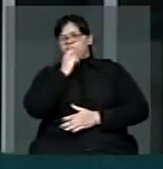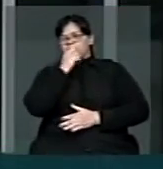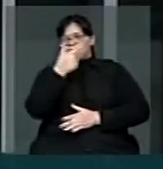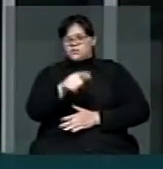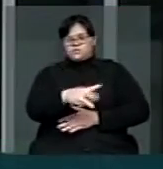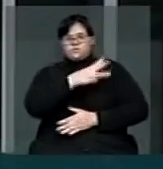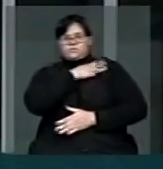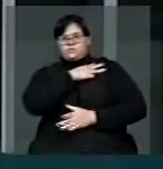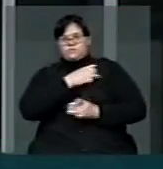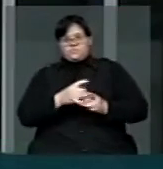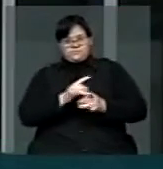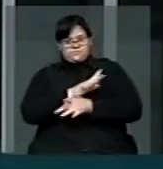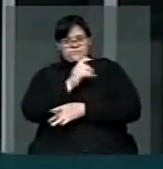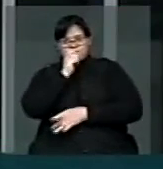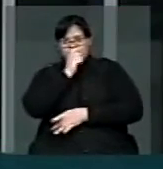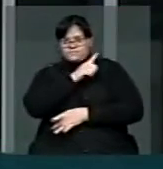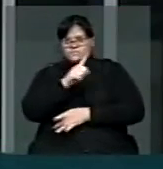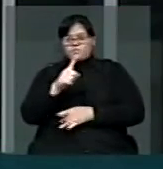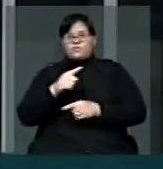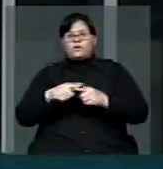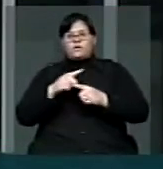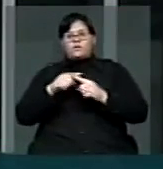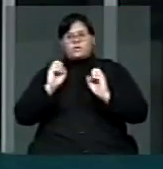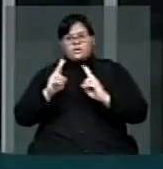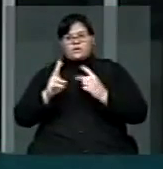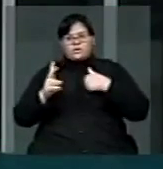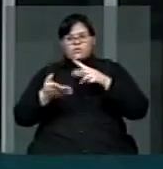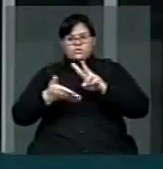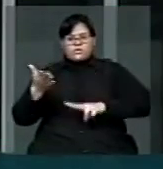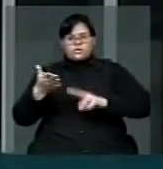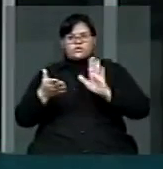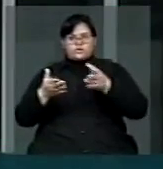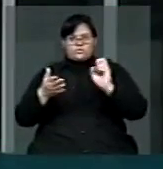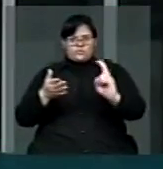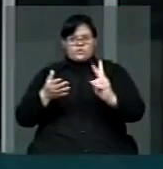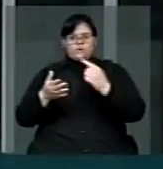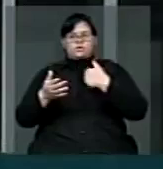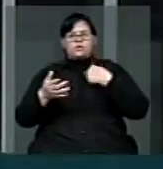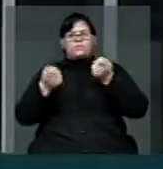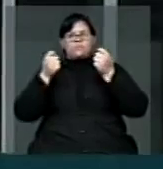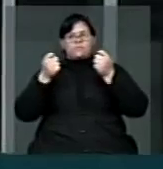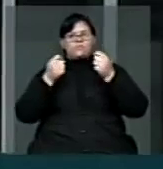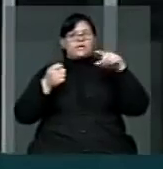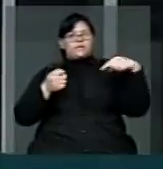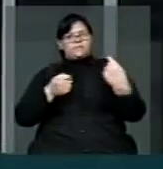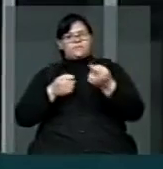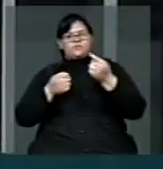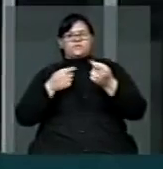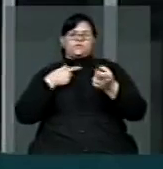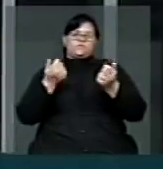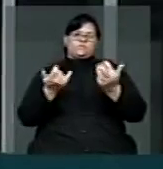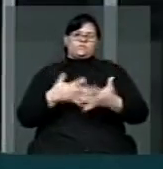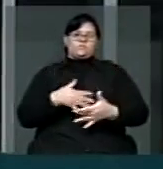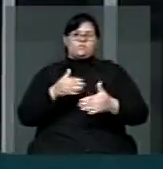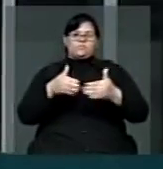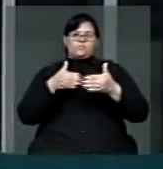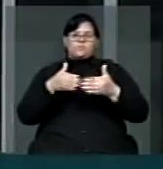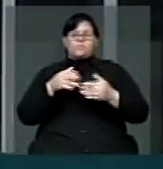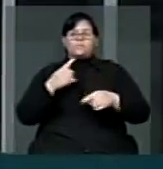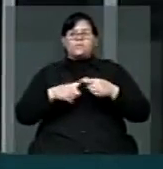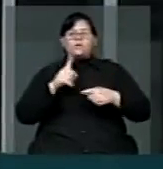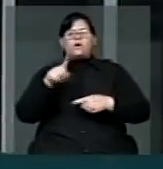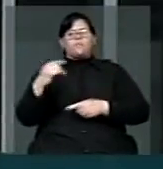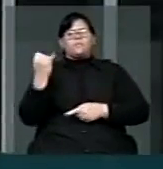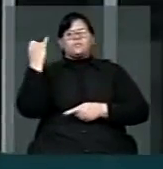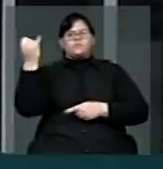o ensino médio completo. Eu vou dar como lido, senhor presidente, faço o resto das manifestações, porque é importante